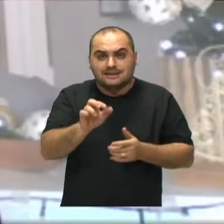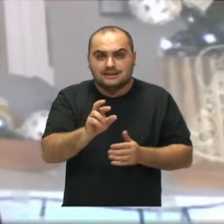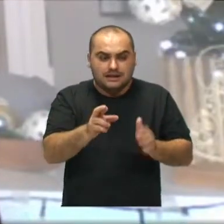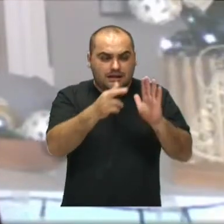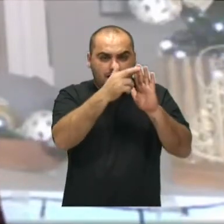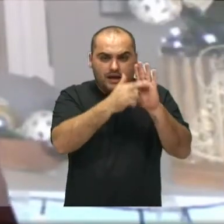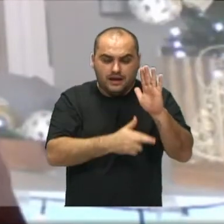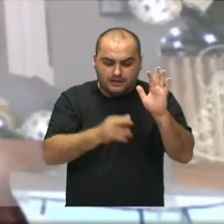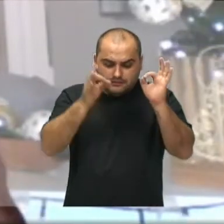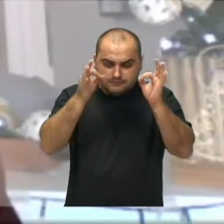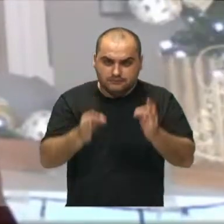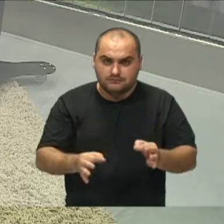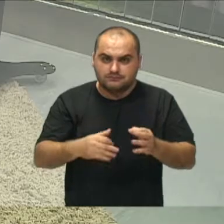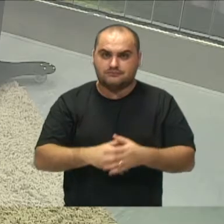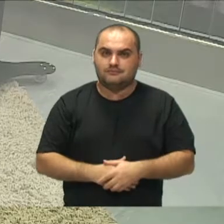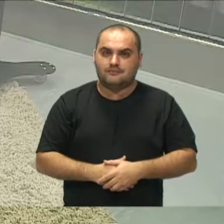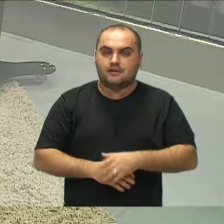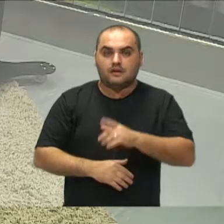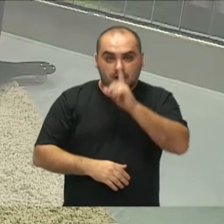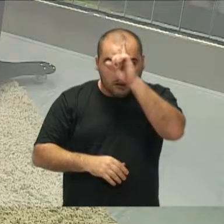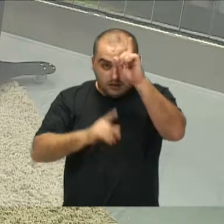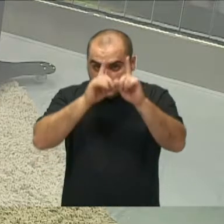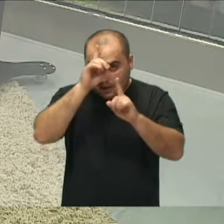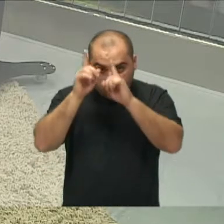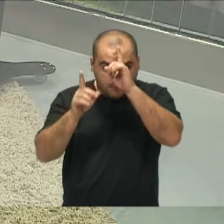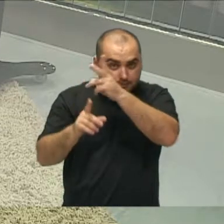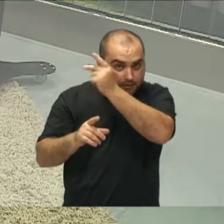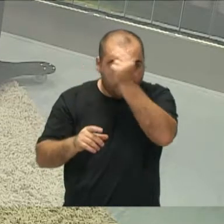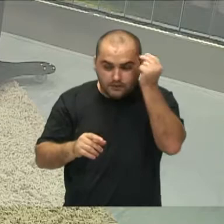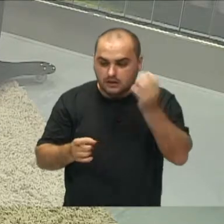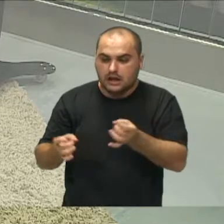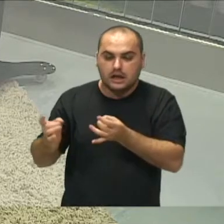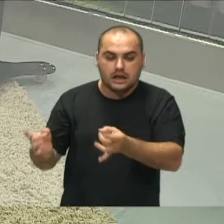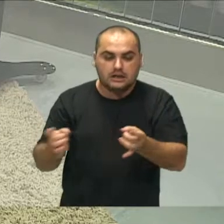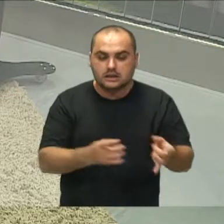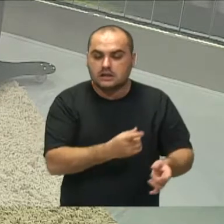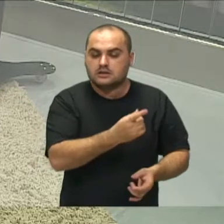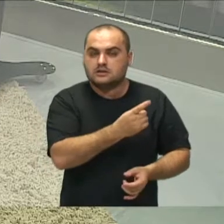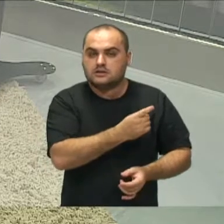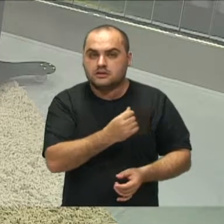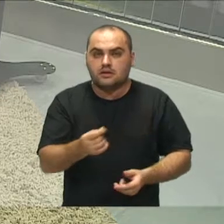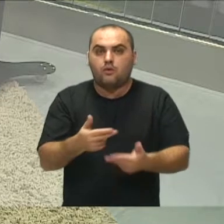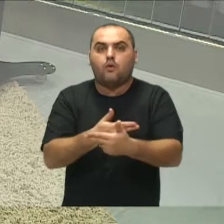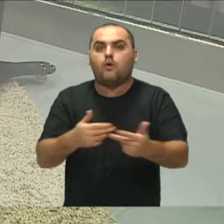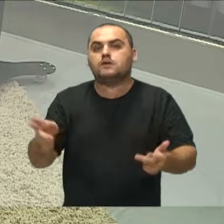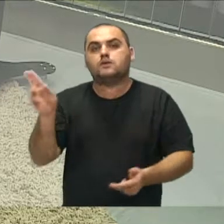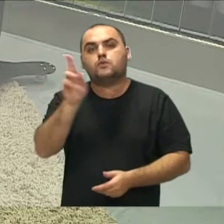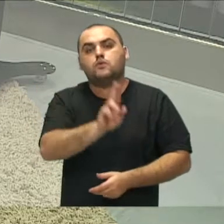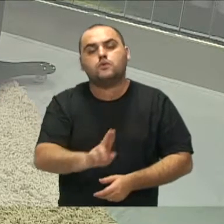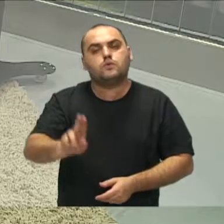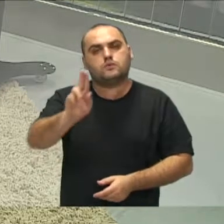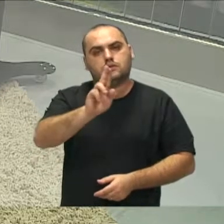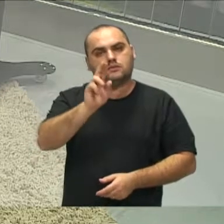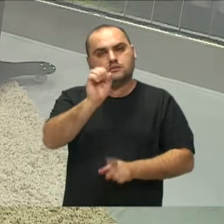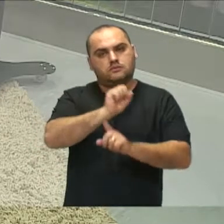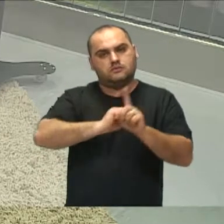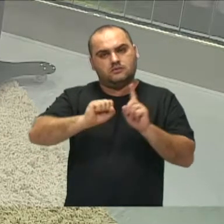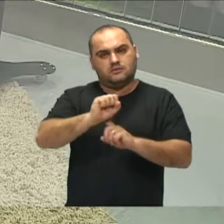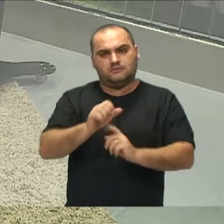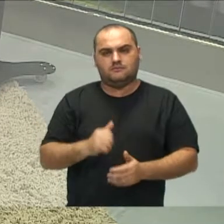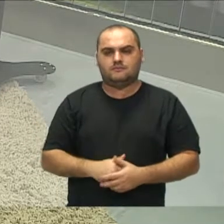de forma correta. E dar sugestões para o prefeito para ele gastar o dinheiro em coisas que a gente acha que seja útil para a sociedade, porque às vezes ele está